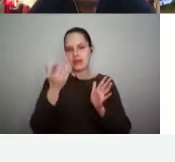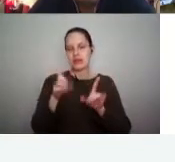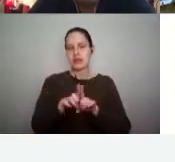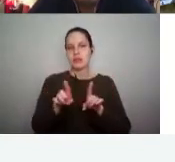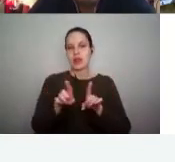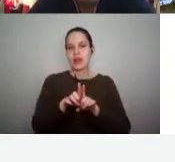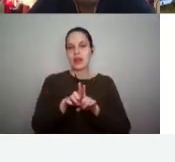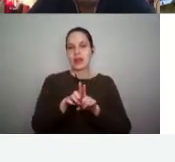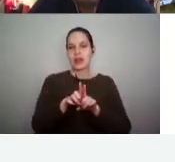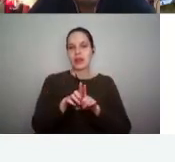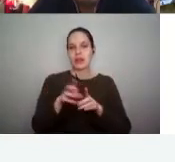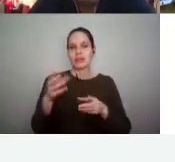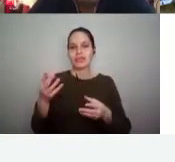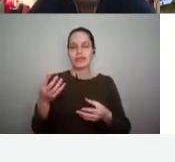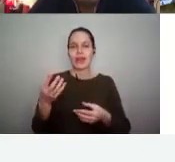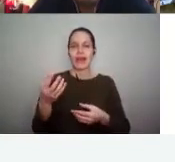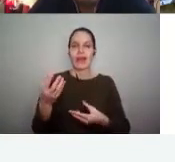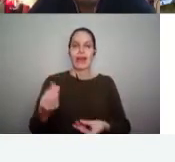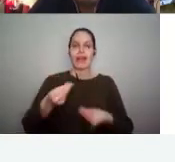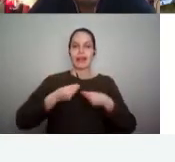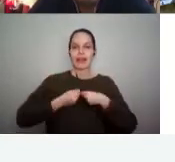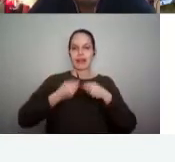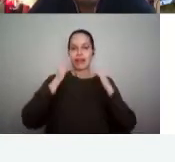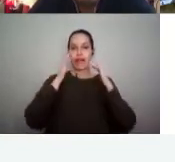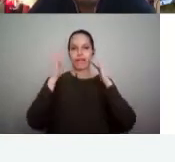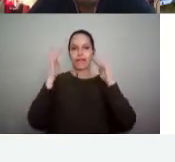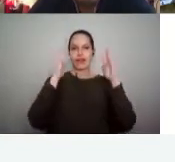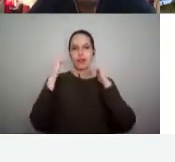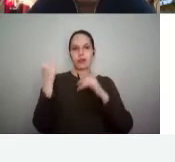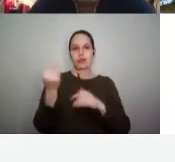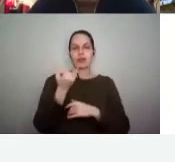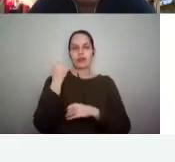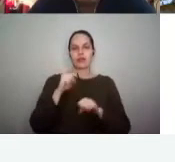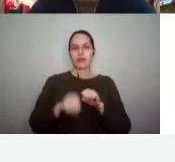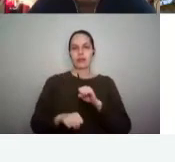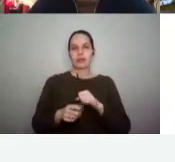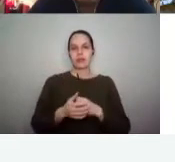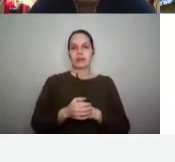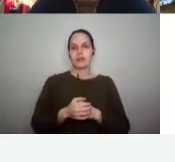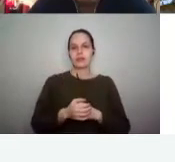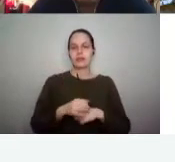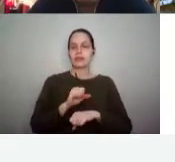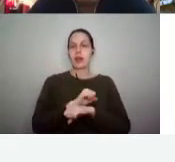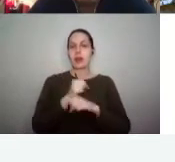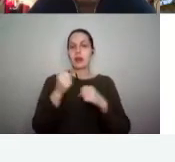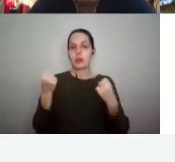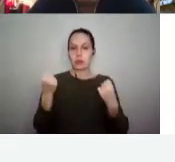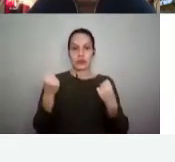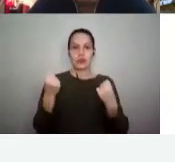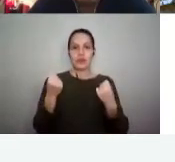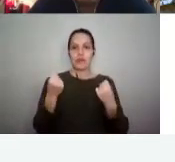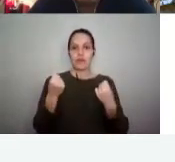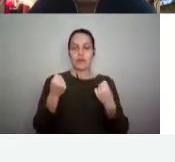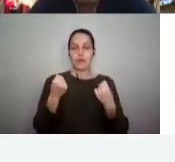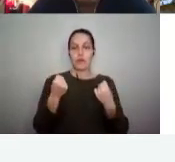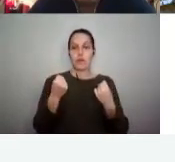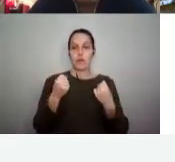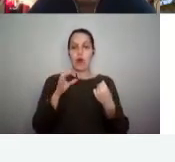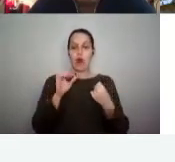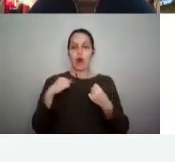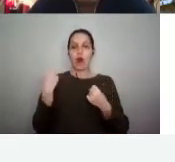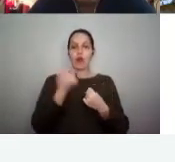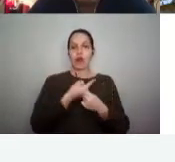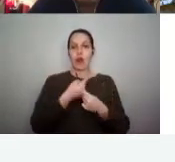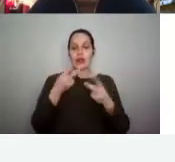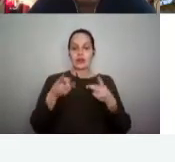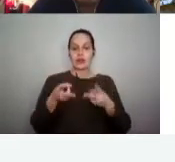para a nossa formação, né? Não é mais possível nós entendermos as coisas dicotomizadas, não se resolvem os